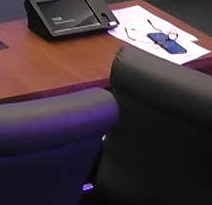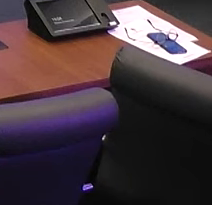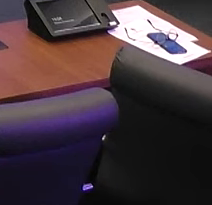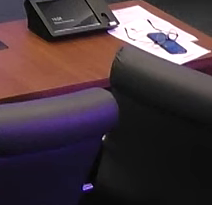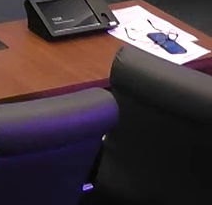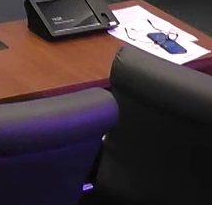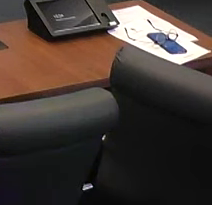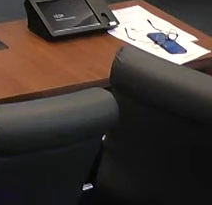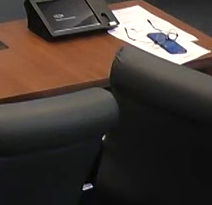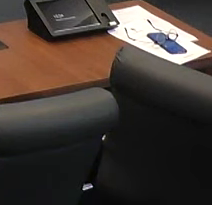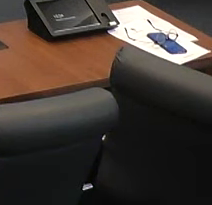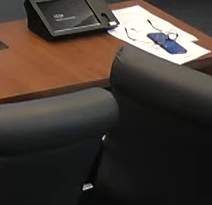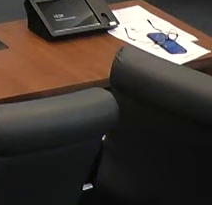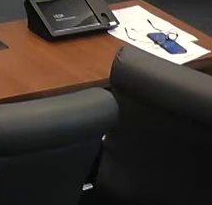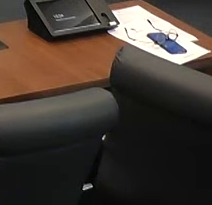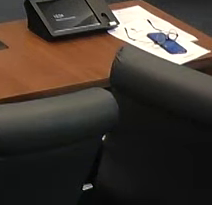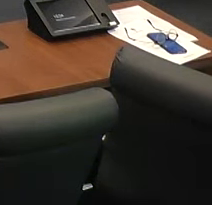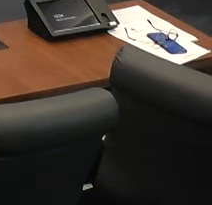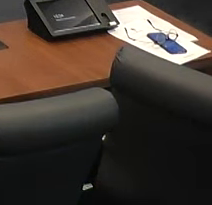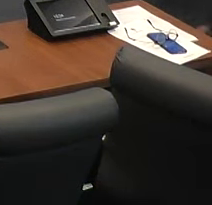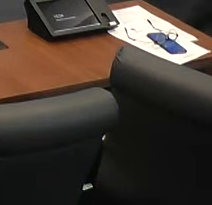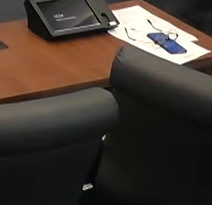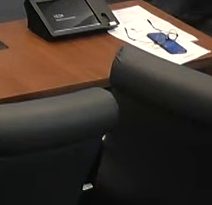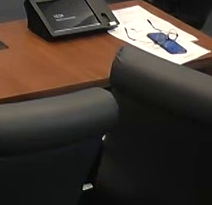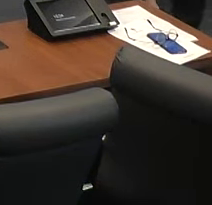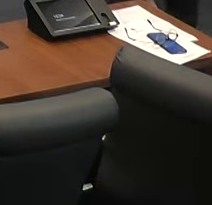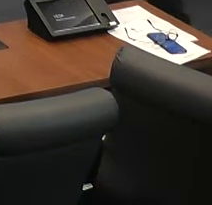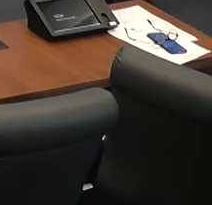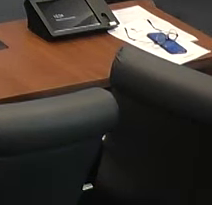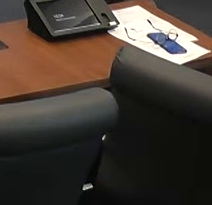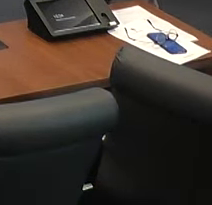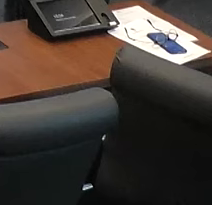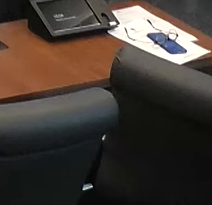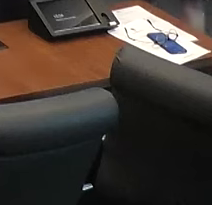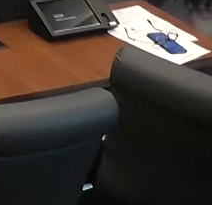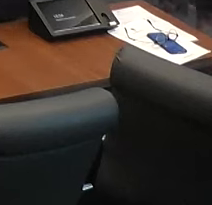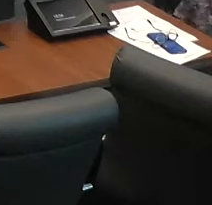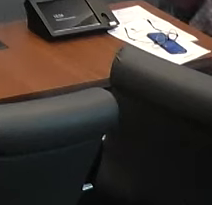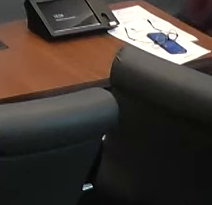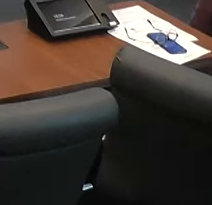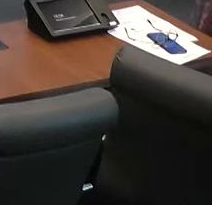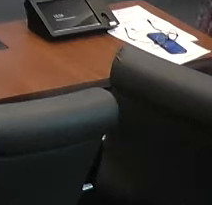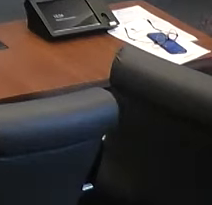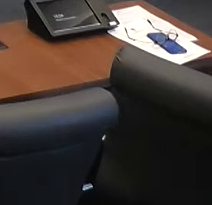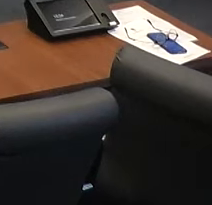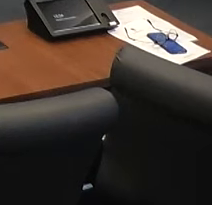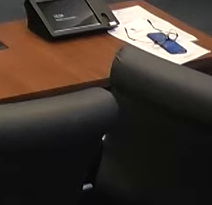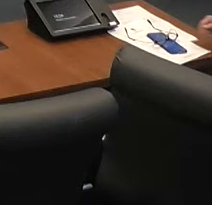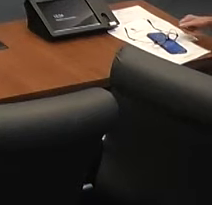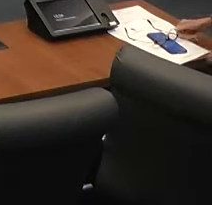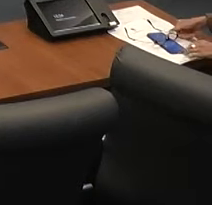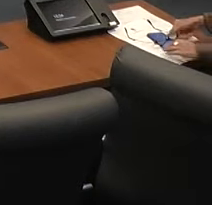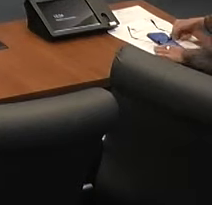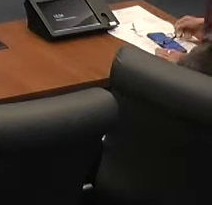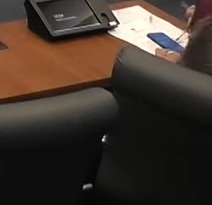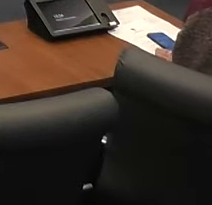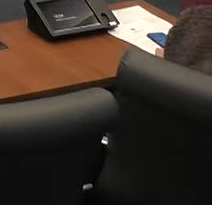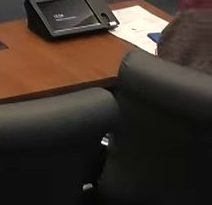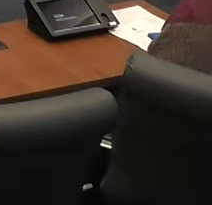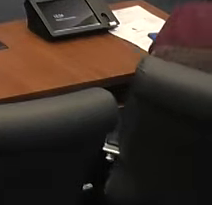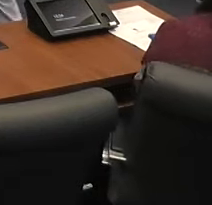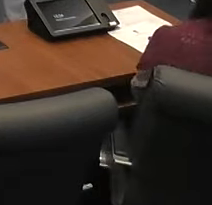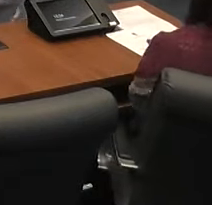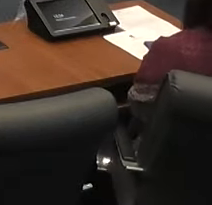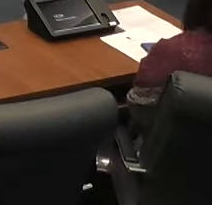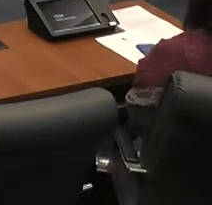Boa tarde, senhoras e senhores deputados, público presente, imprensa, assessores, servidores. Está reaberta a sessão, passa-se a ordem